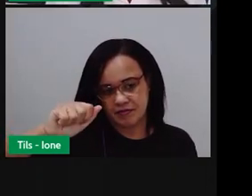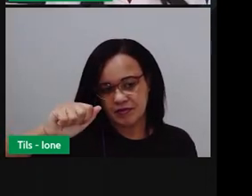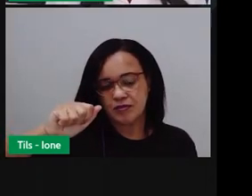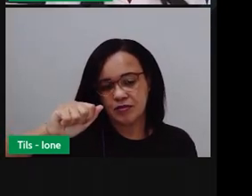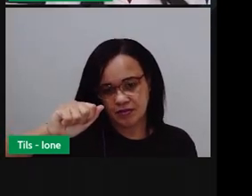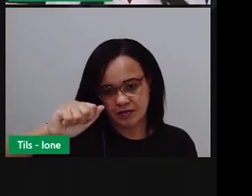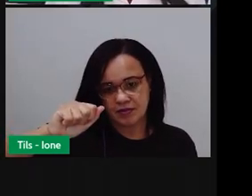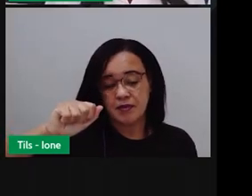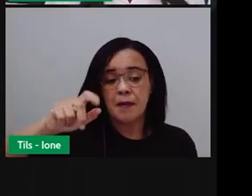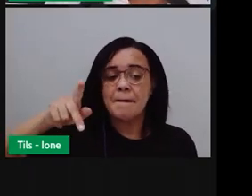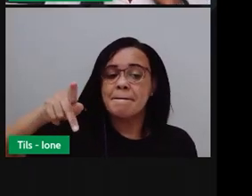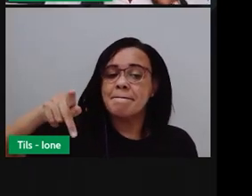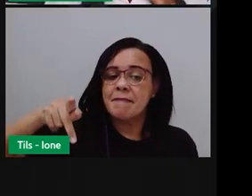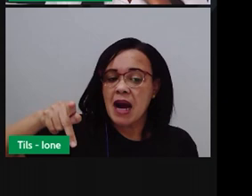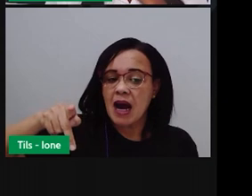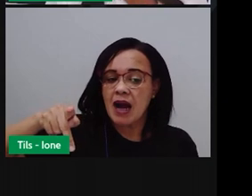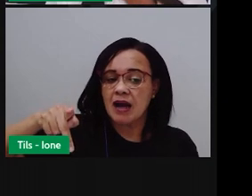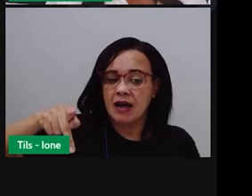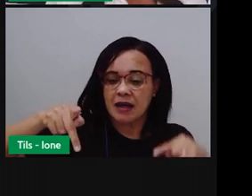paçoca.